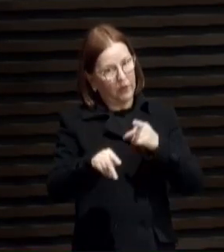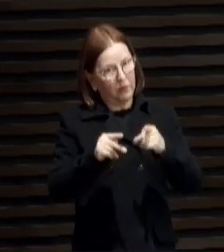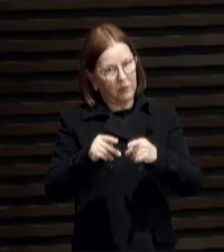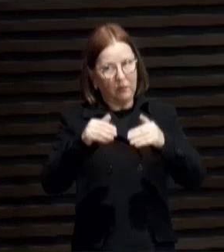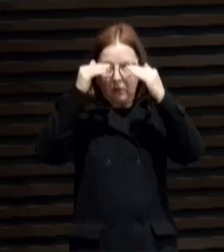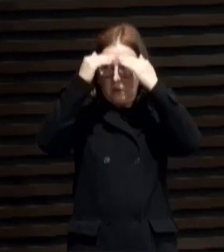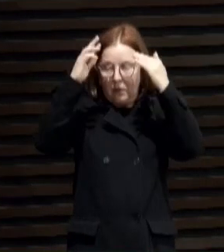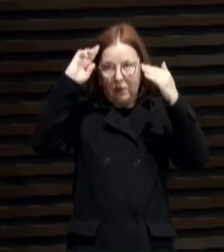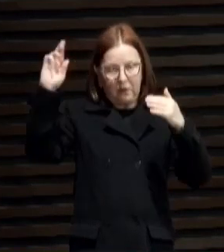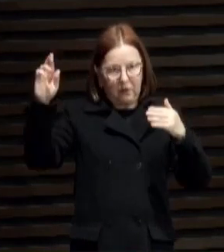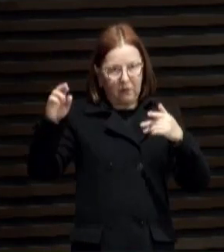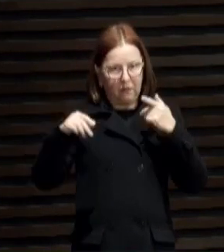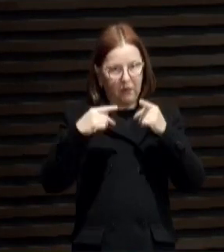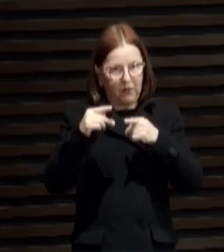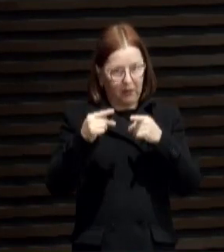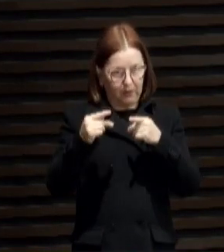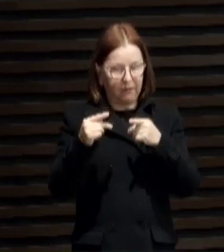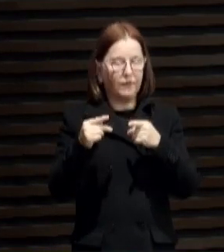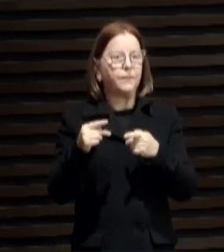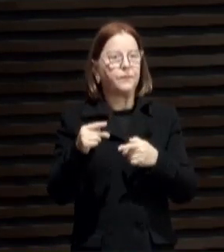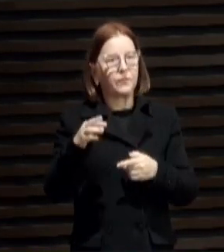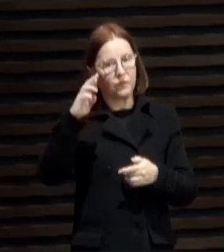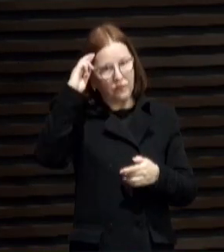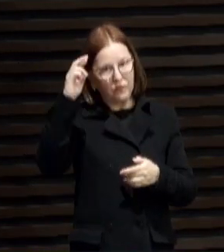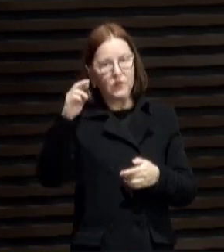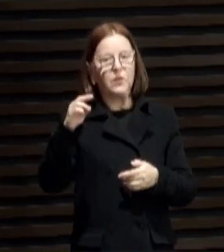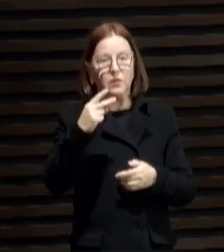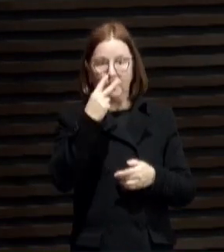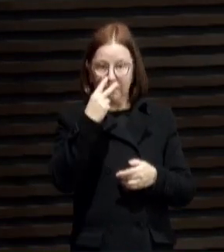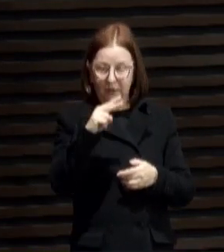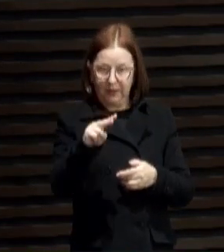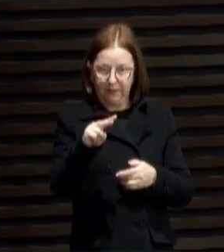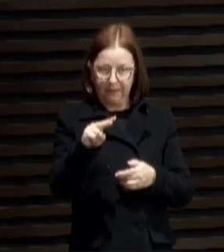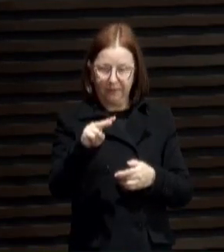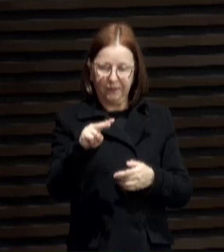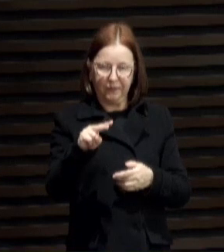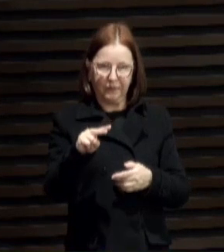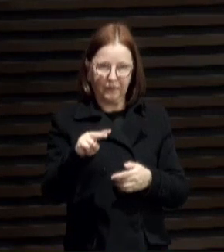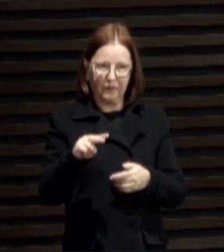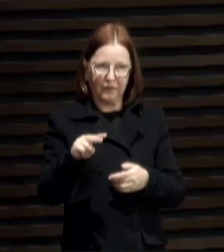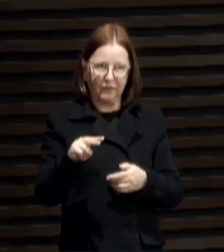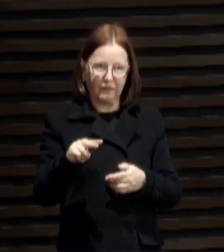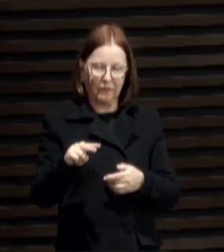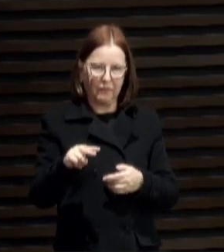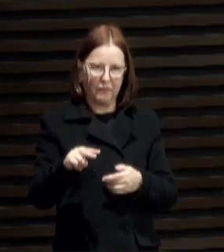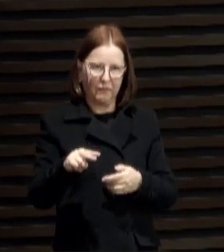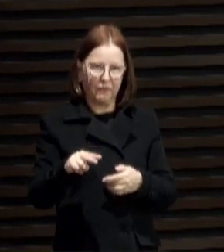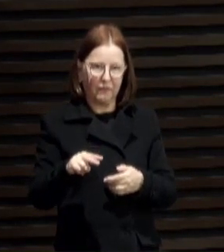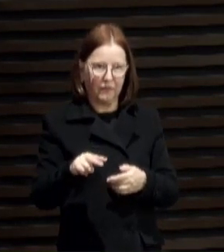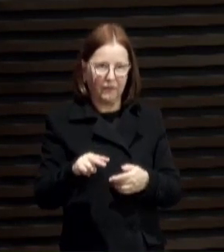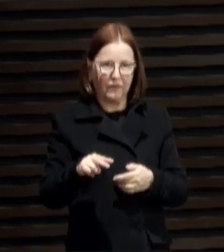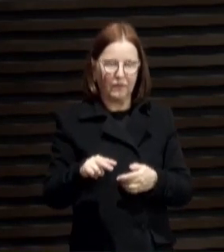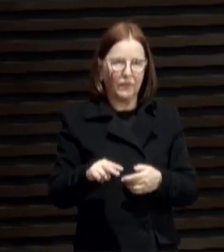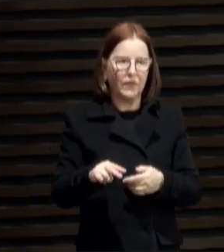O Senhor atentava e ouvia. Havia um memorial escrito diante dele para os que temem ao